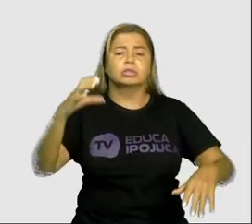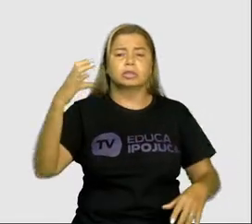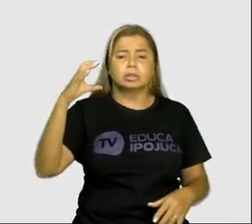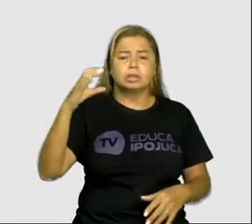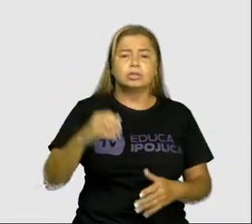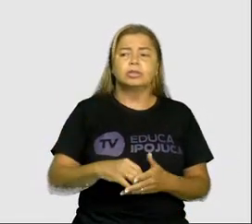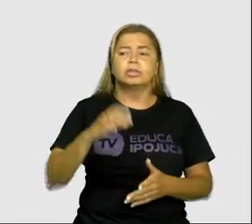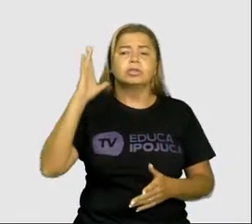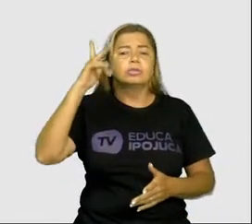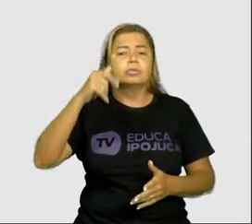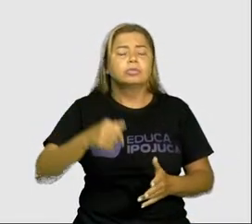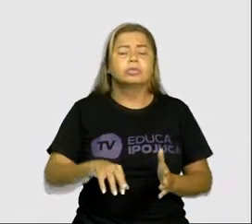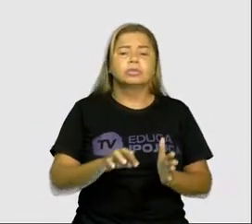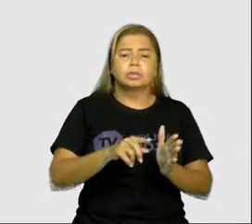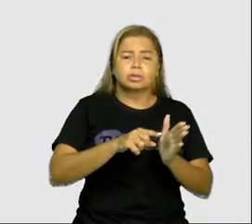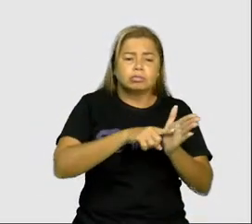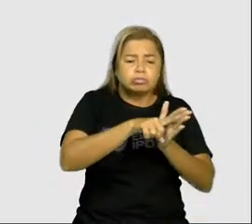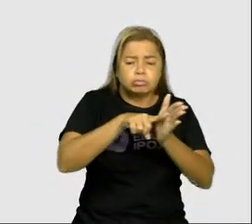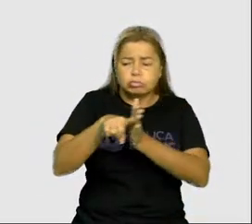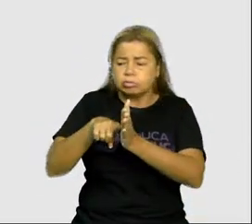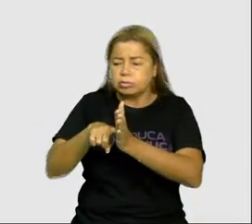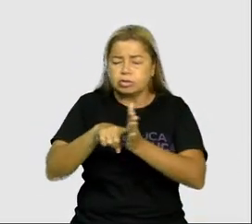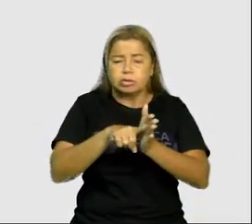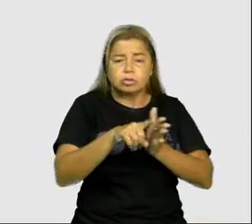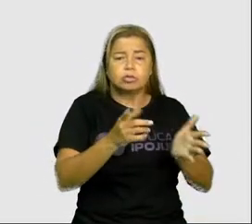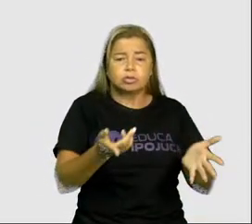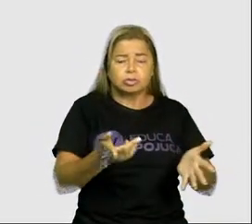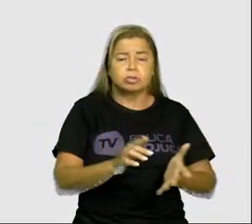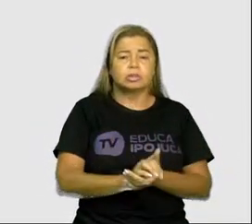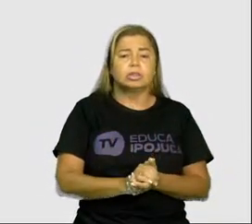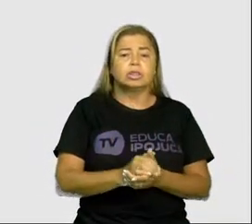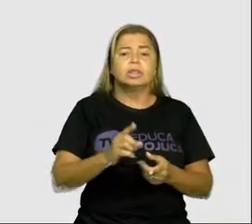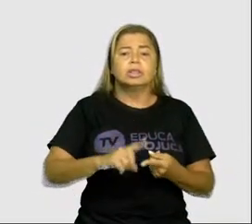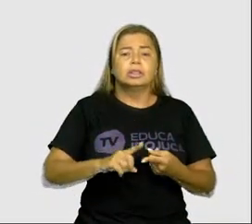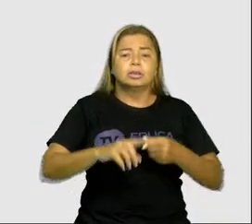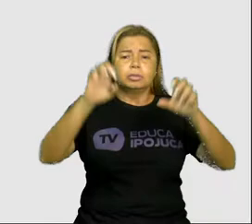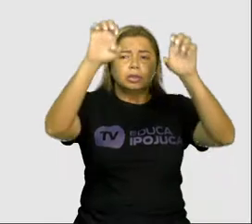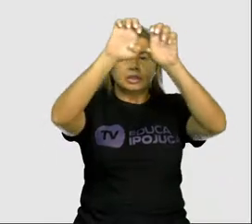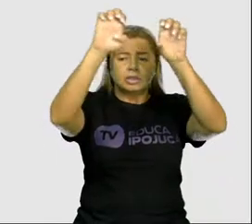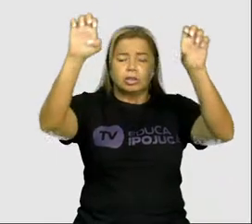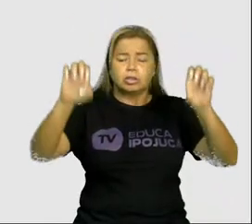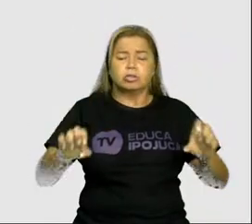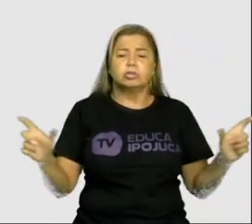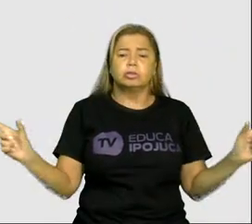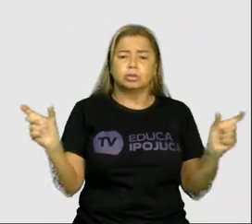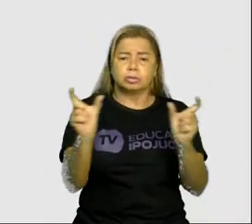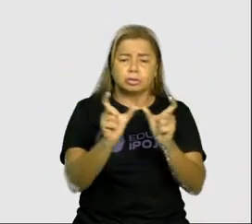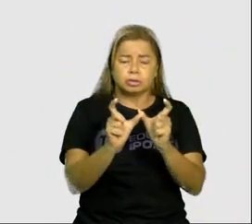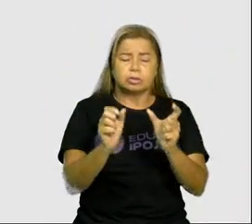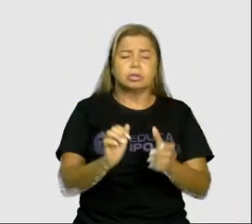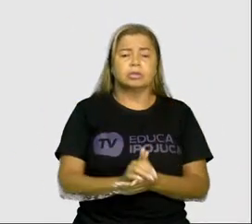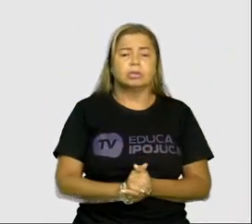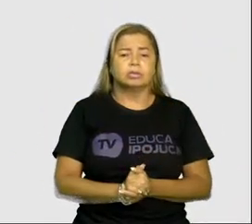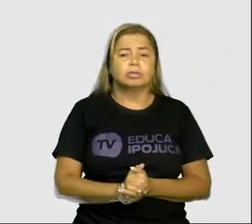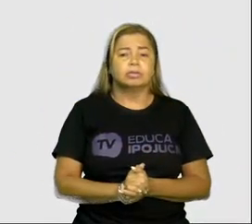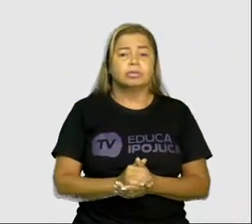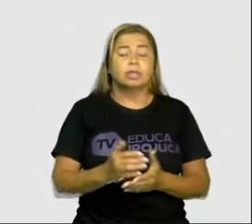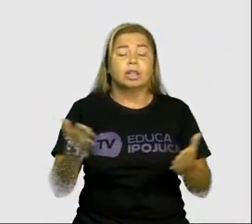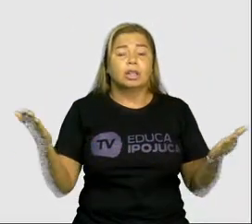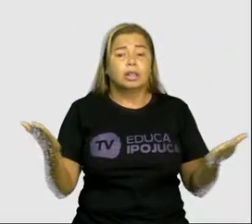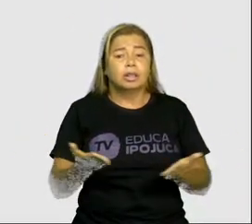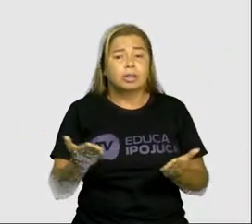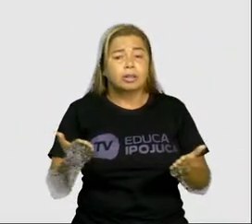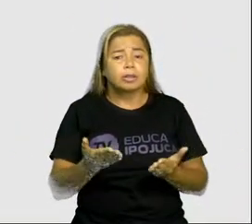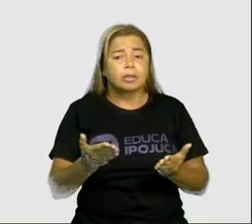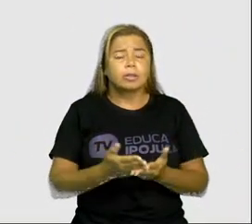de pesquisas. A estrutura composicional, que também nós estudamos na aula anterior. E agora nós vamos ver o